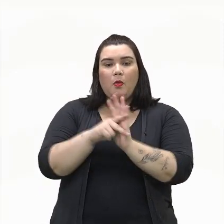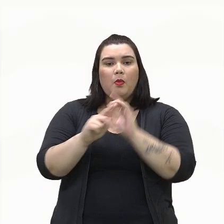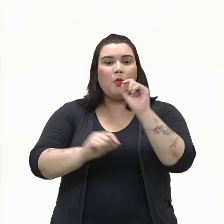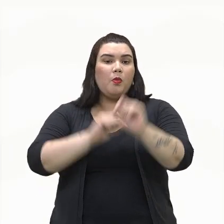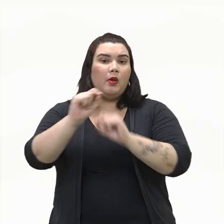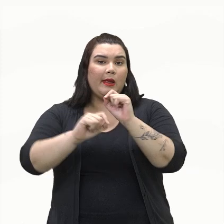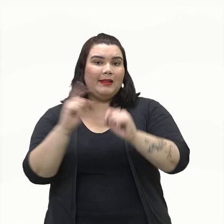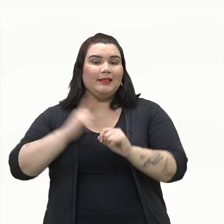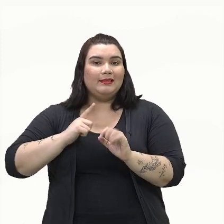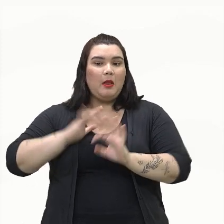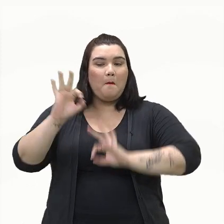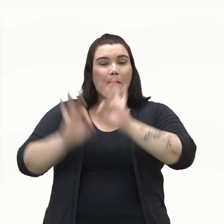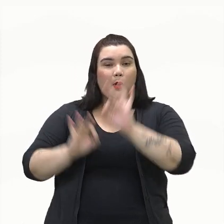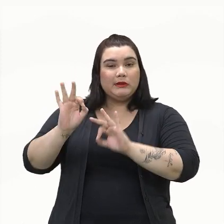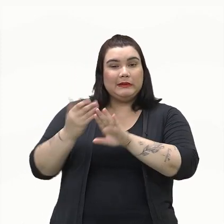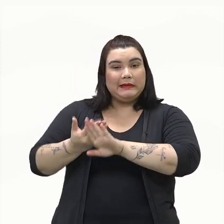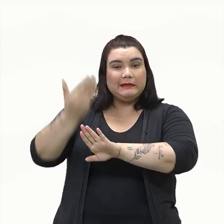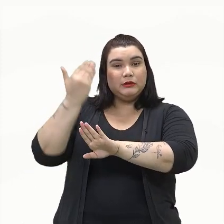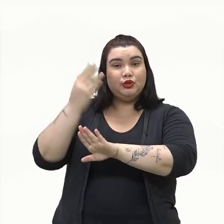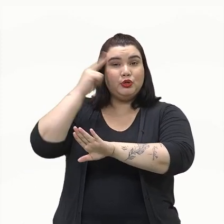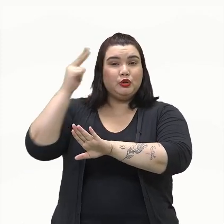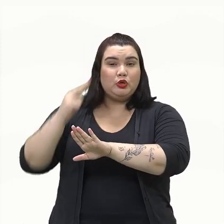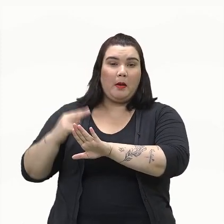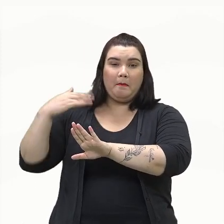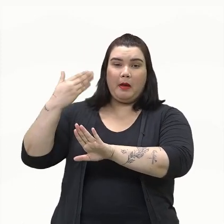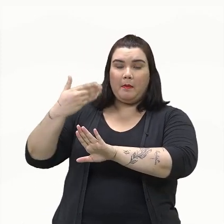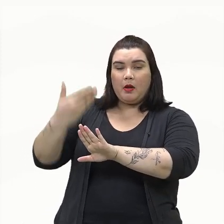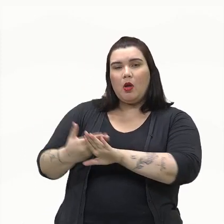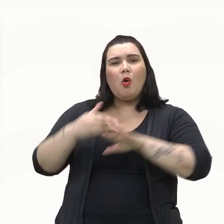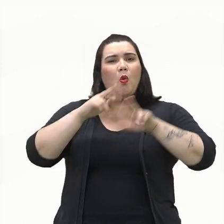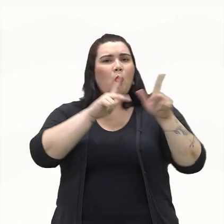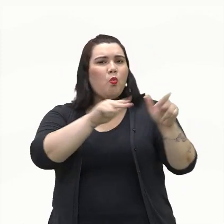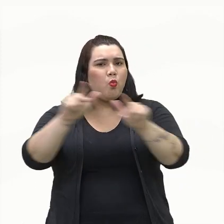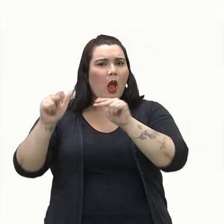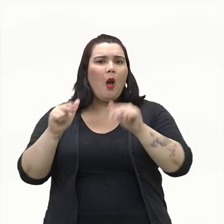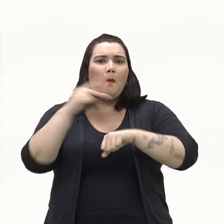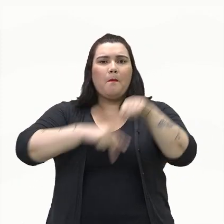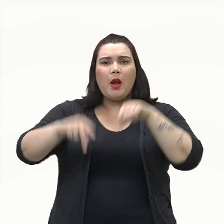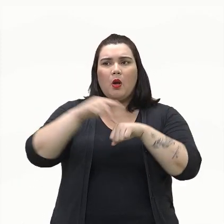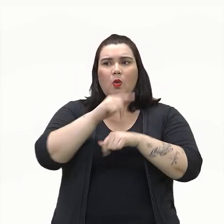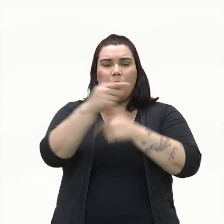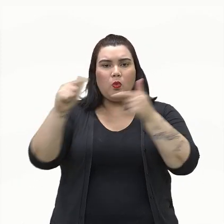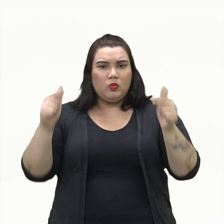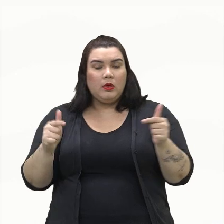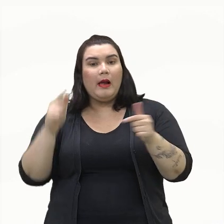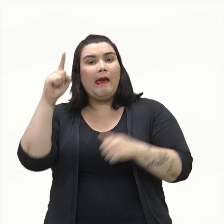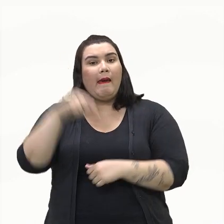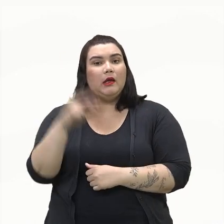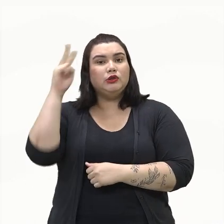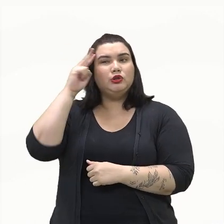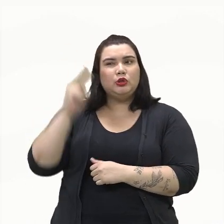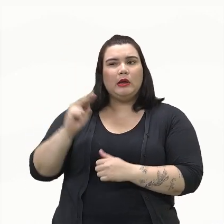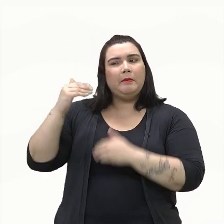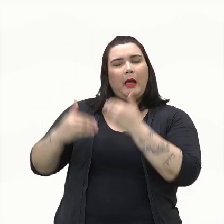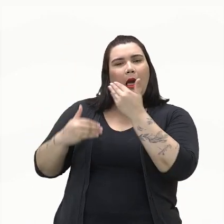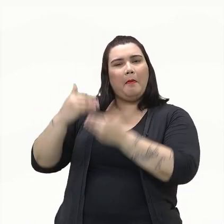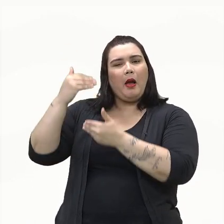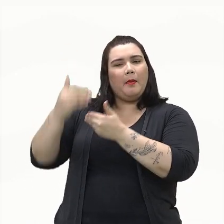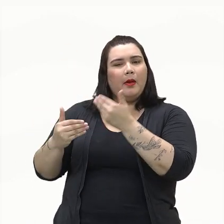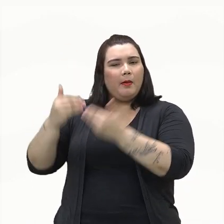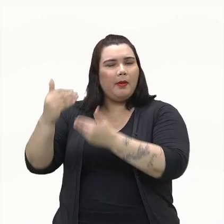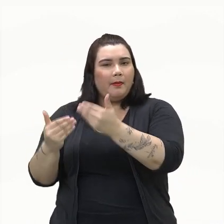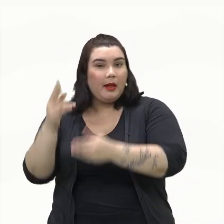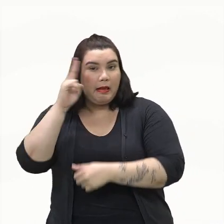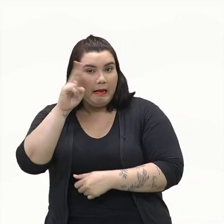processo de construção histórica, tá? Como em qualquer outro país do mundo. Ela foi um processo de construção também. Eu já falei para vocês, a